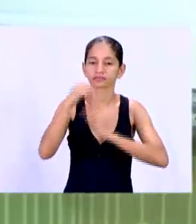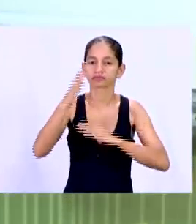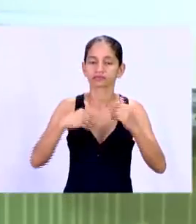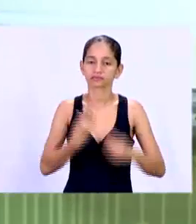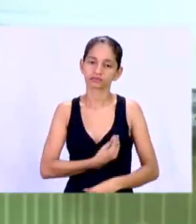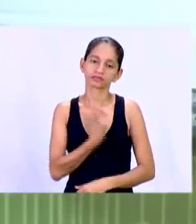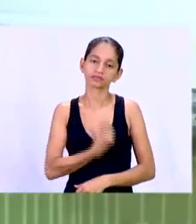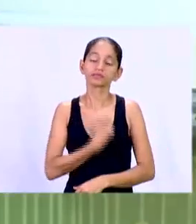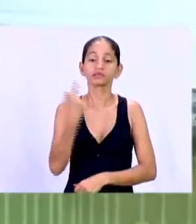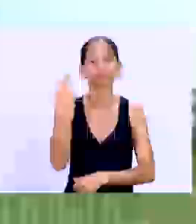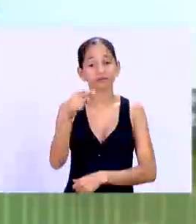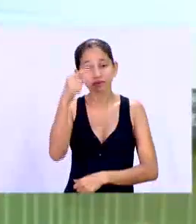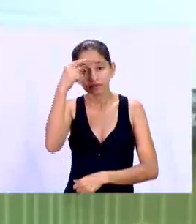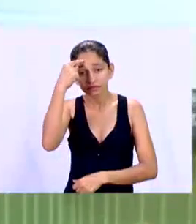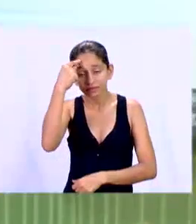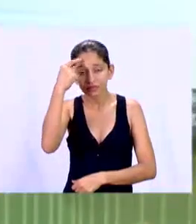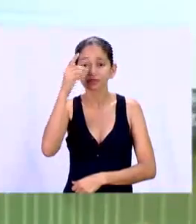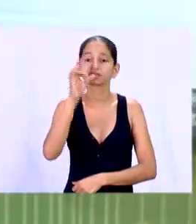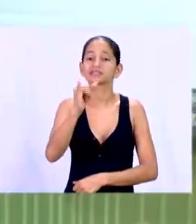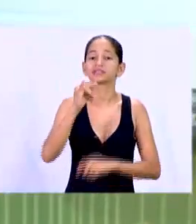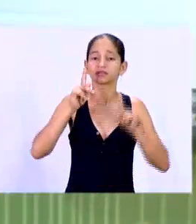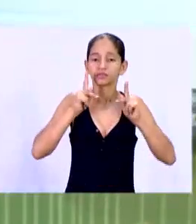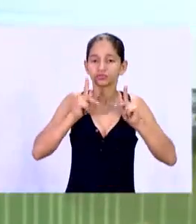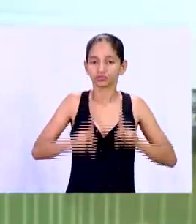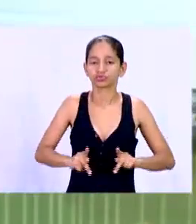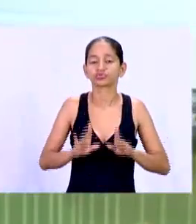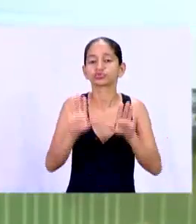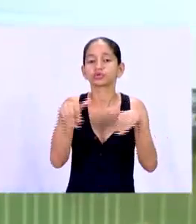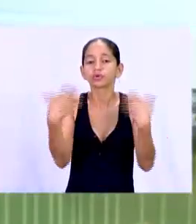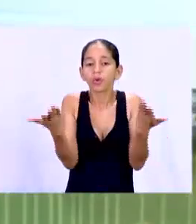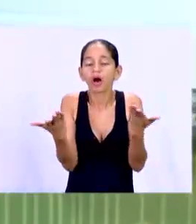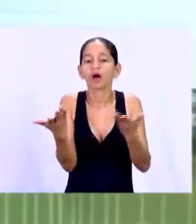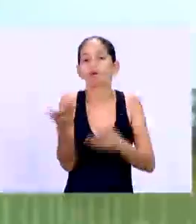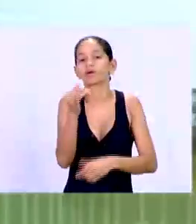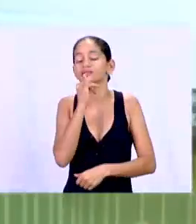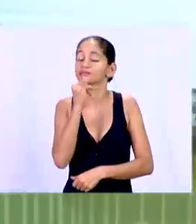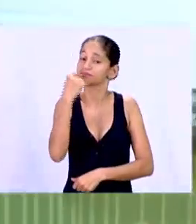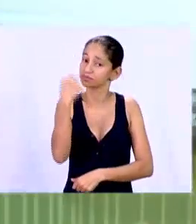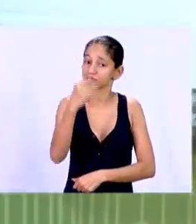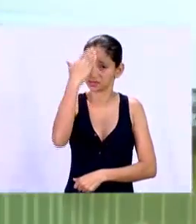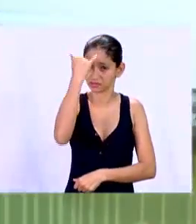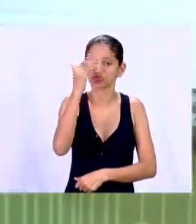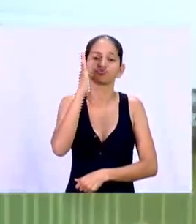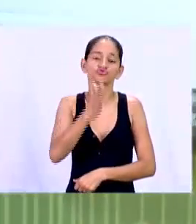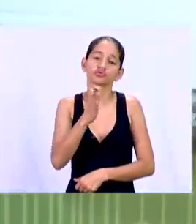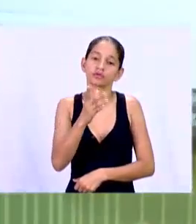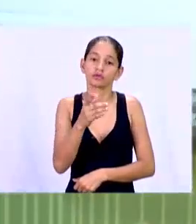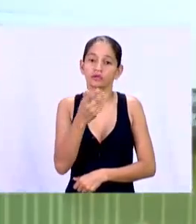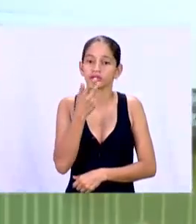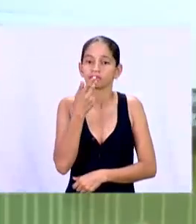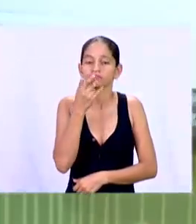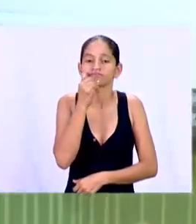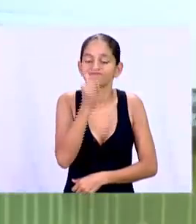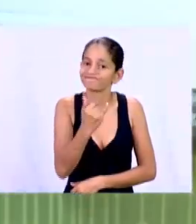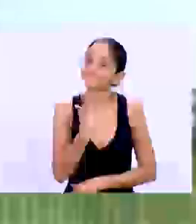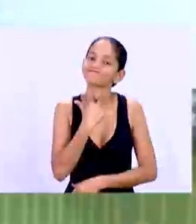porque a gente tem que pensar qual que seria a postura. A postura ética e moral nós já sabemos, né? É não contar.